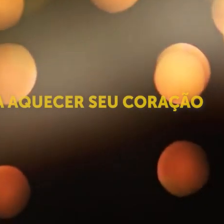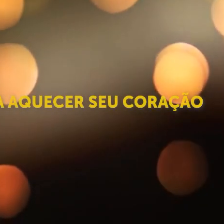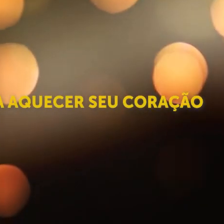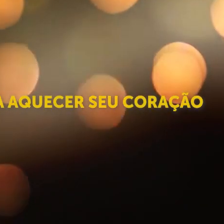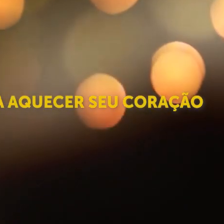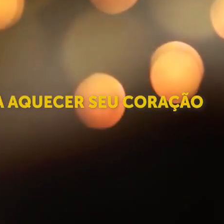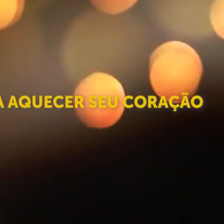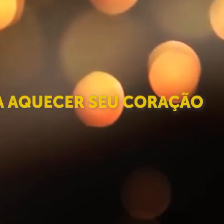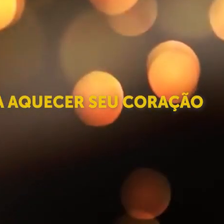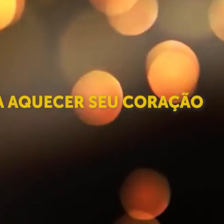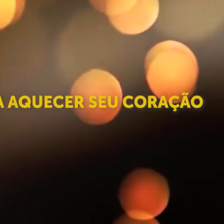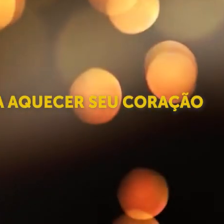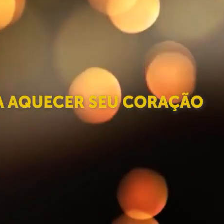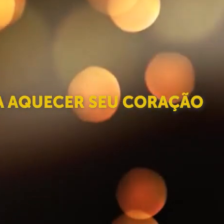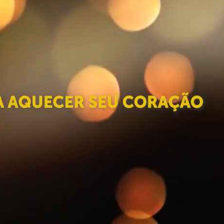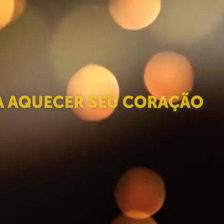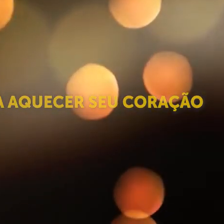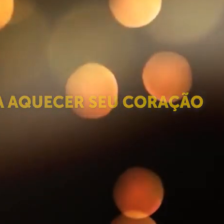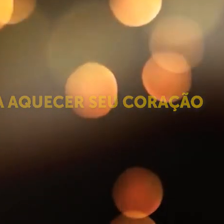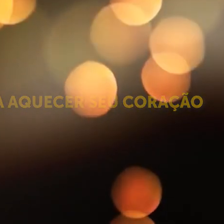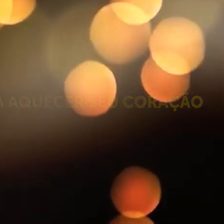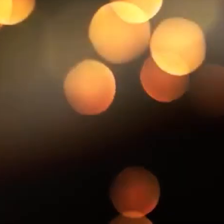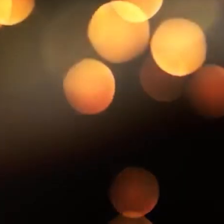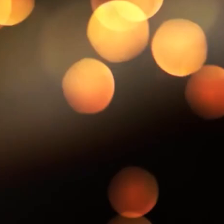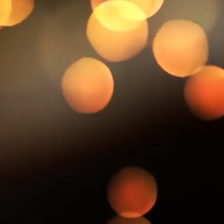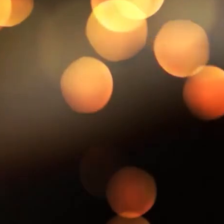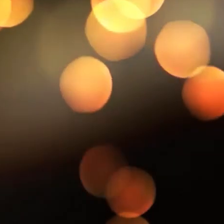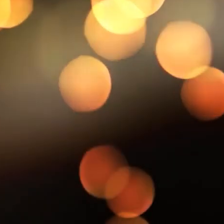pra aquecer seu coração?